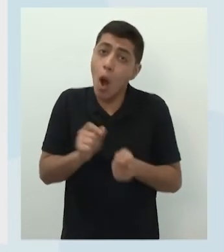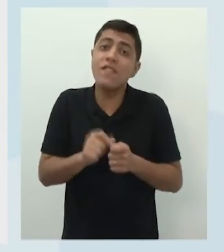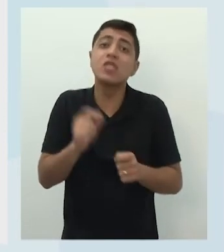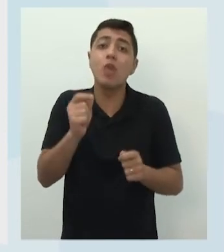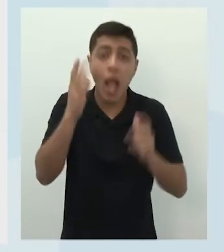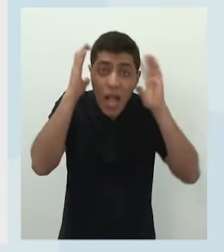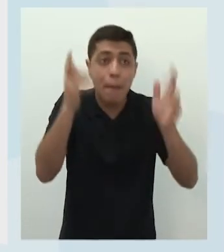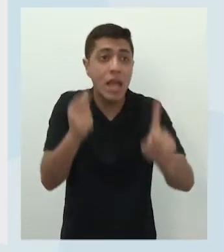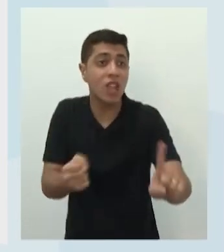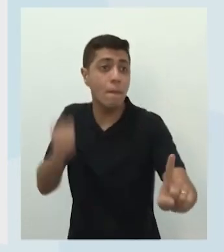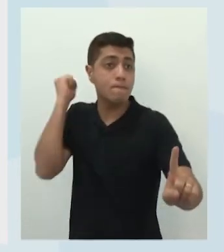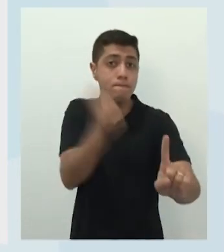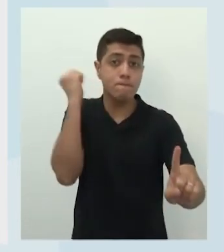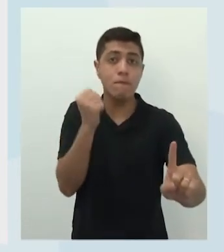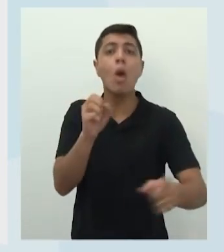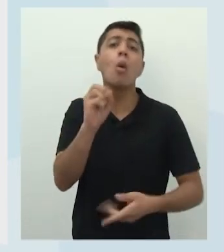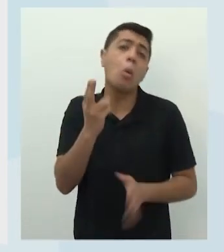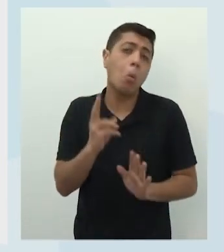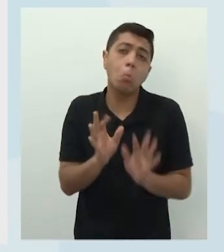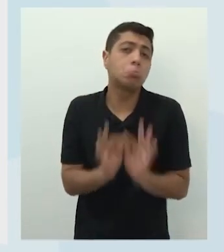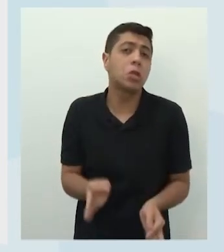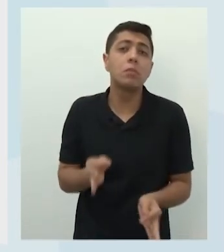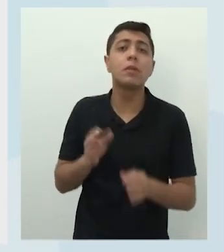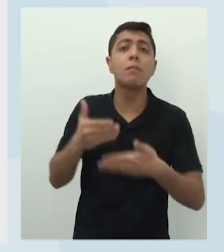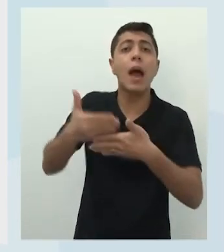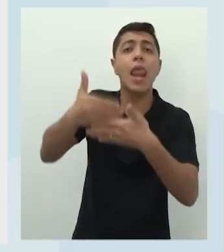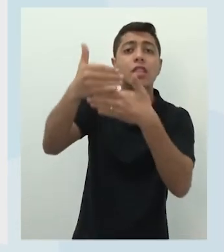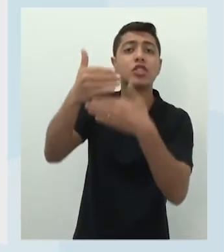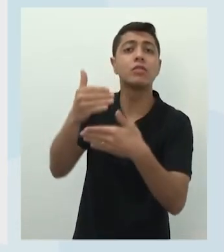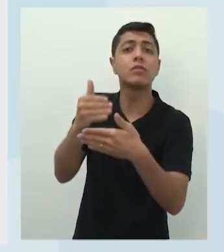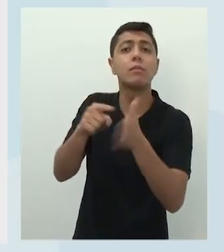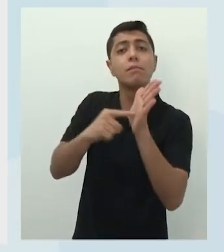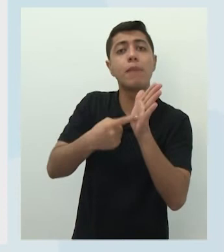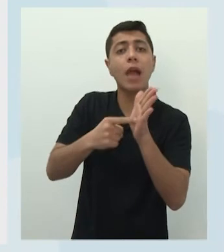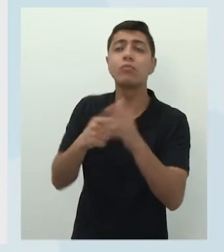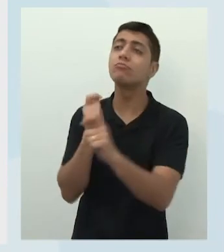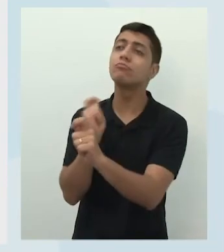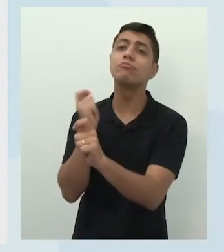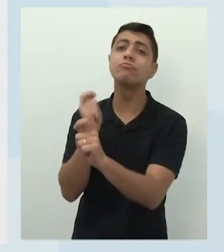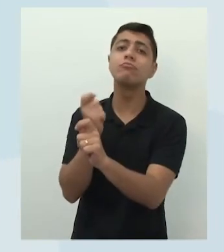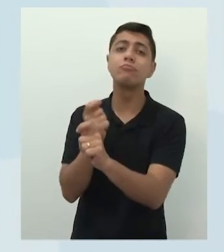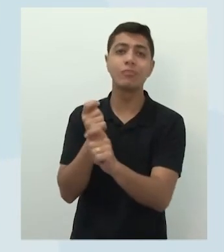isso tem no Instituto de Me Cuida, fica essa recomendação para vocês. Passo próximo.